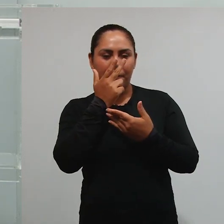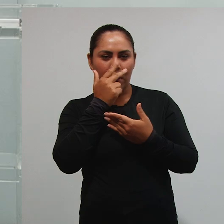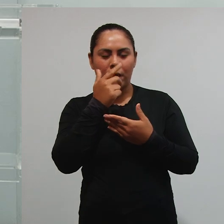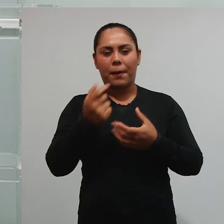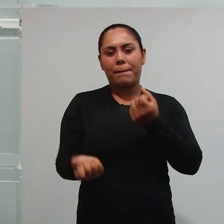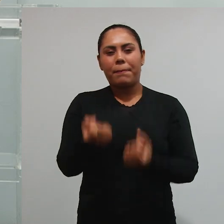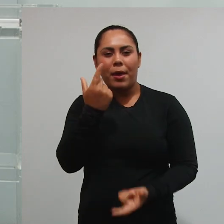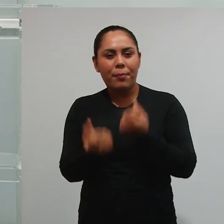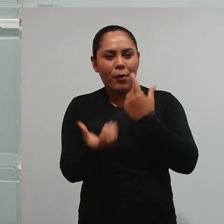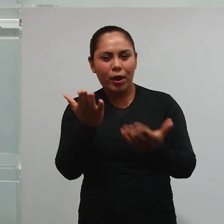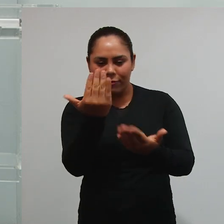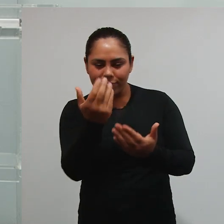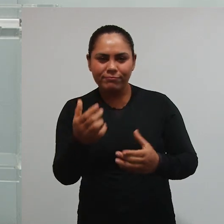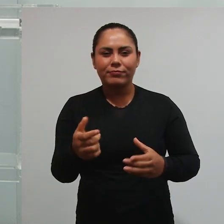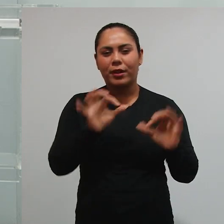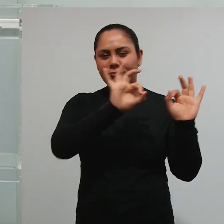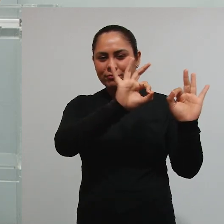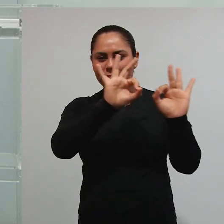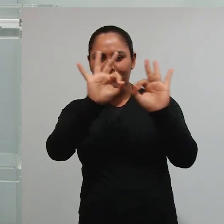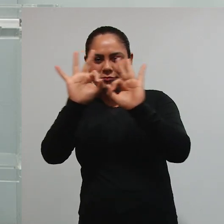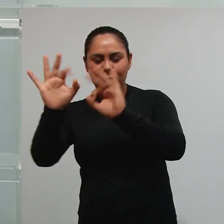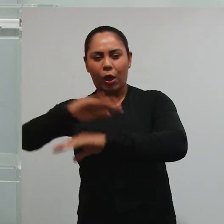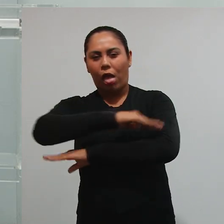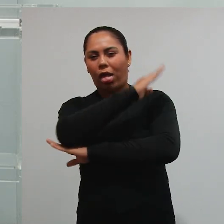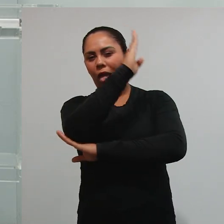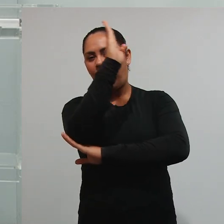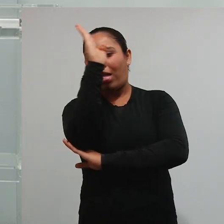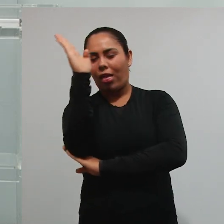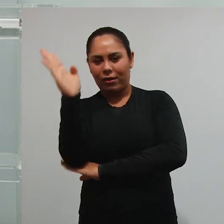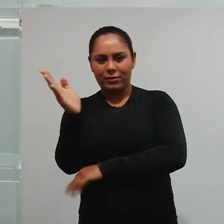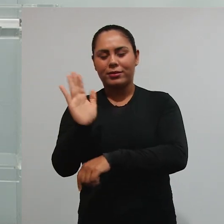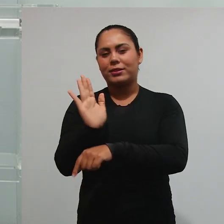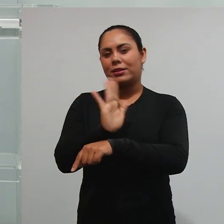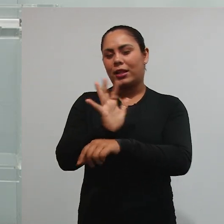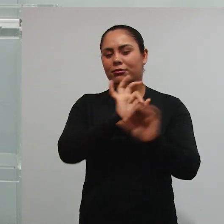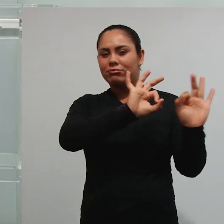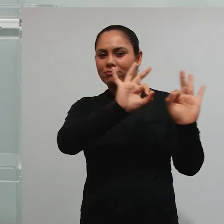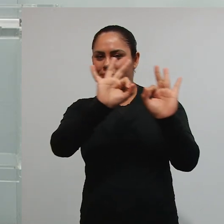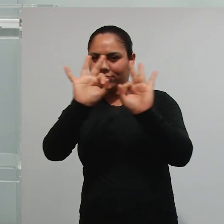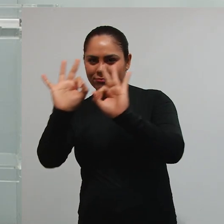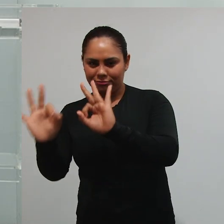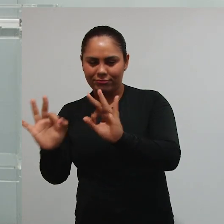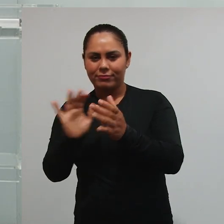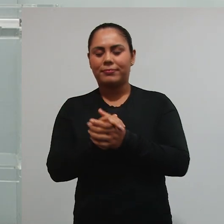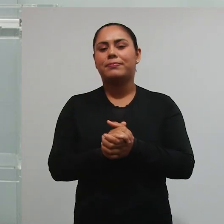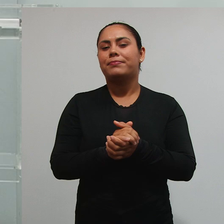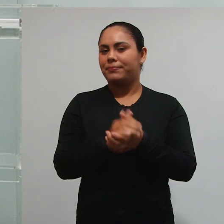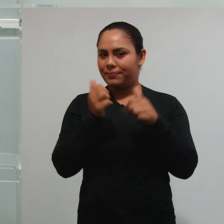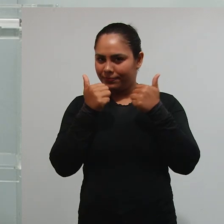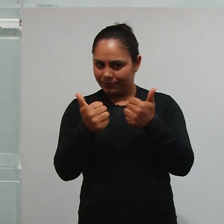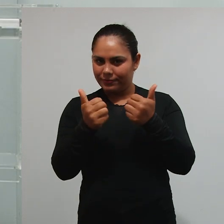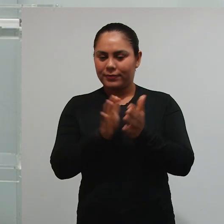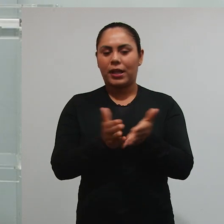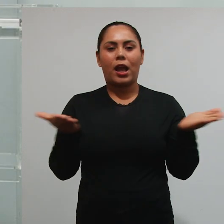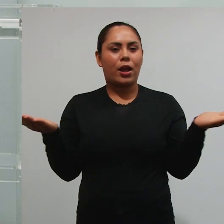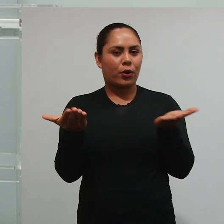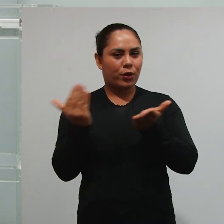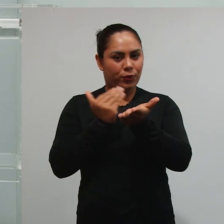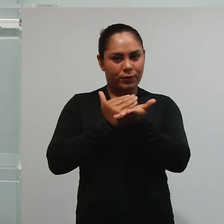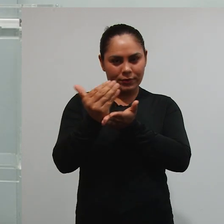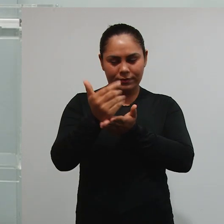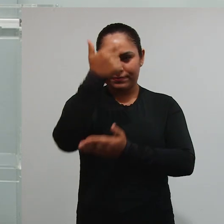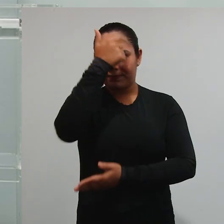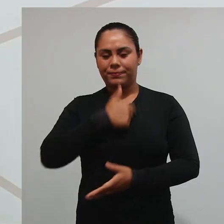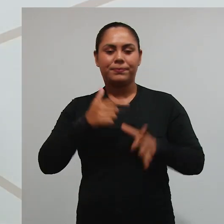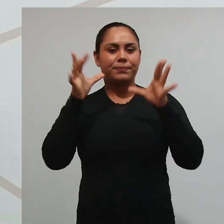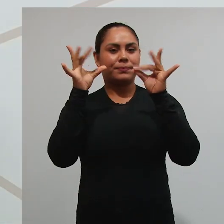Pega a pipoca e assista maratone a nossa série de normatização e formatação. Tá bom? Mas vamos iniciar com a